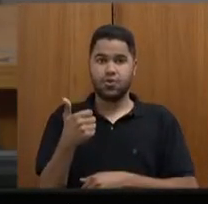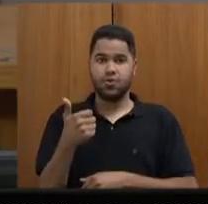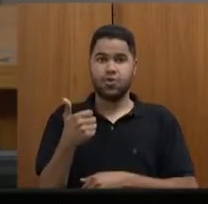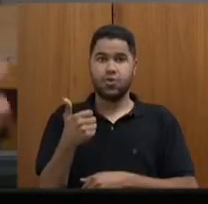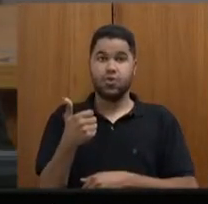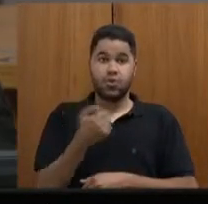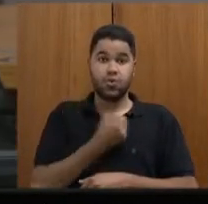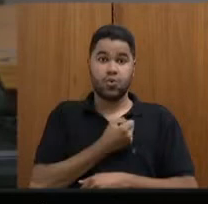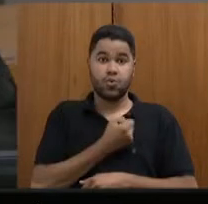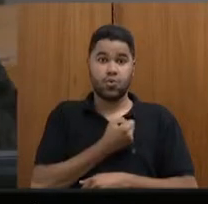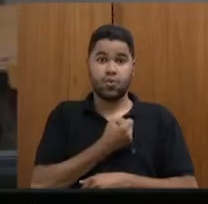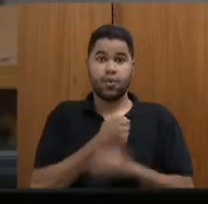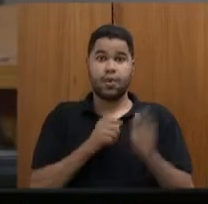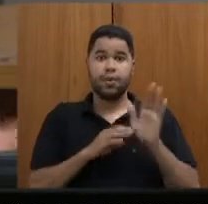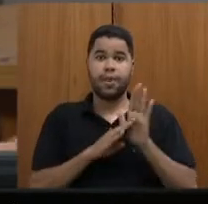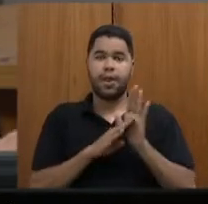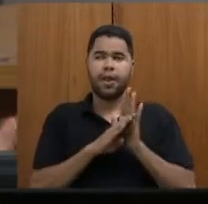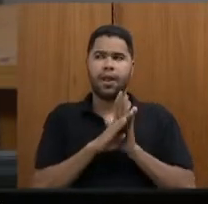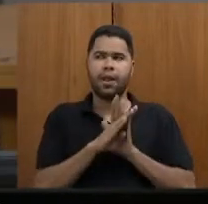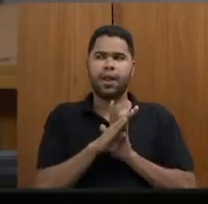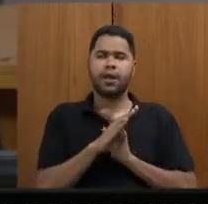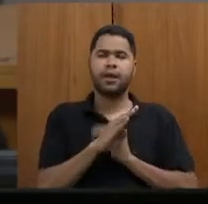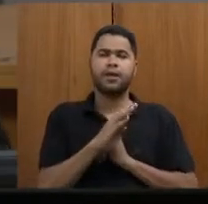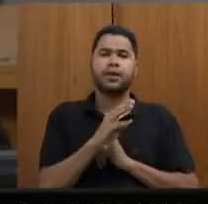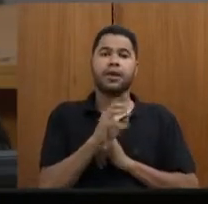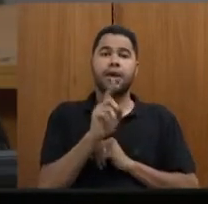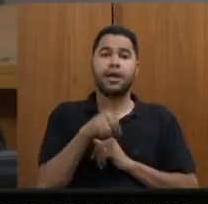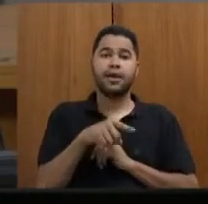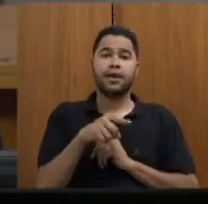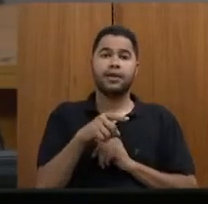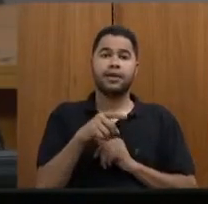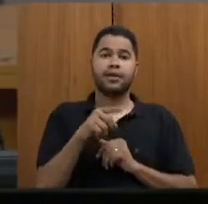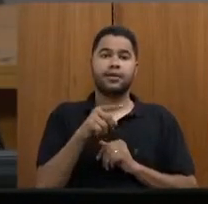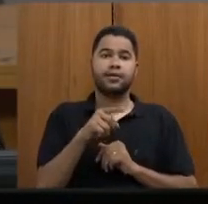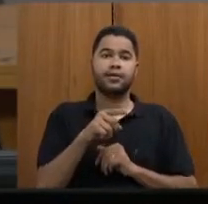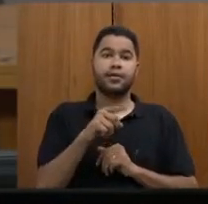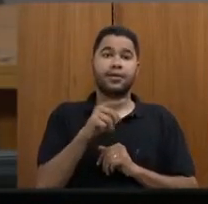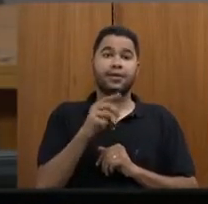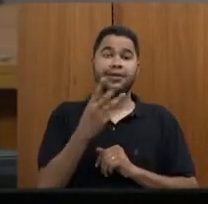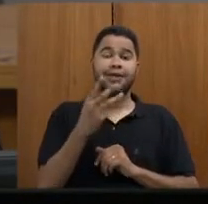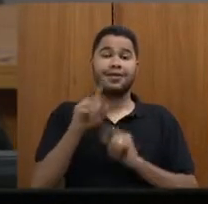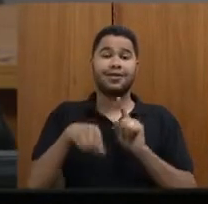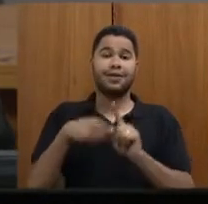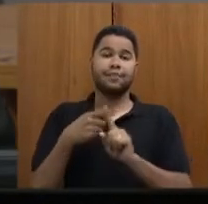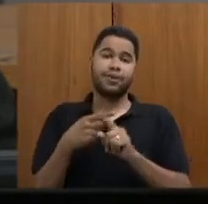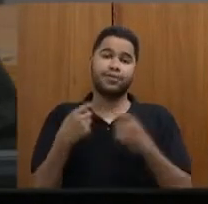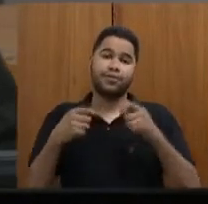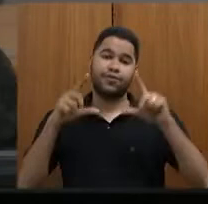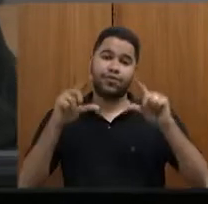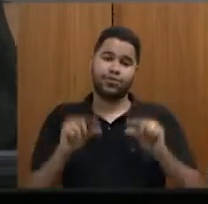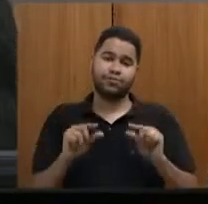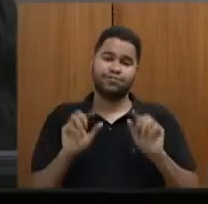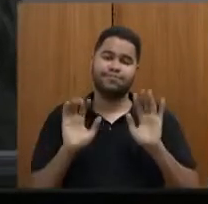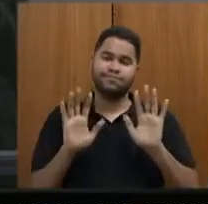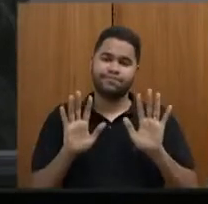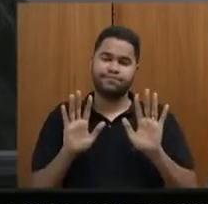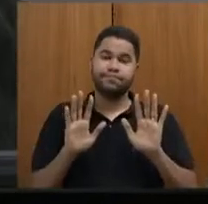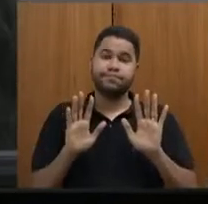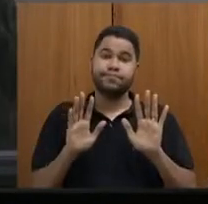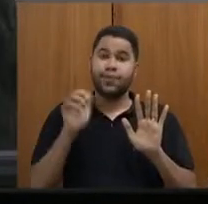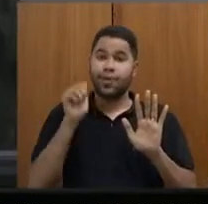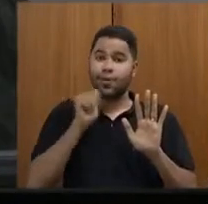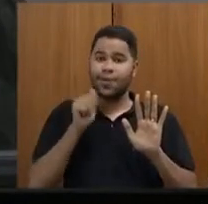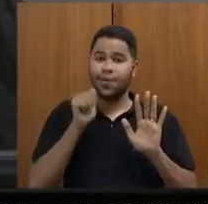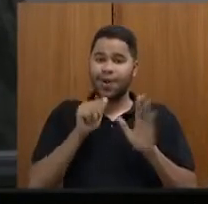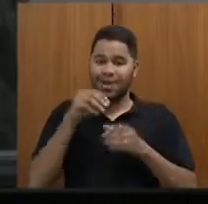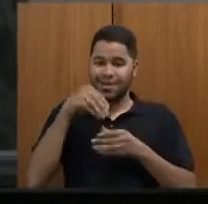em números, né? Eu tinha 103 feminicídios a mais que 2020. Eu teria que ter diminuído. Mas, quando as mulheres estão